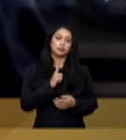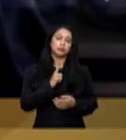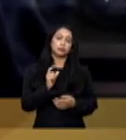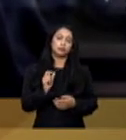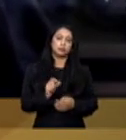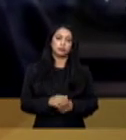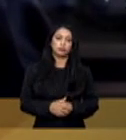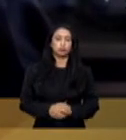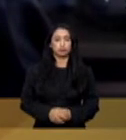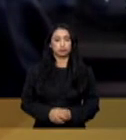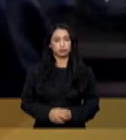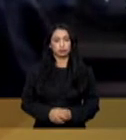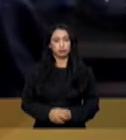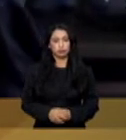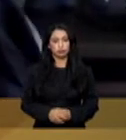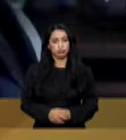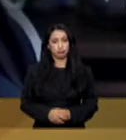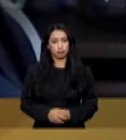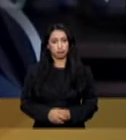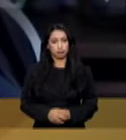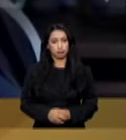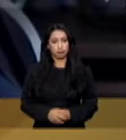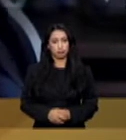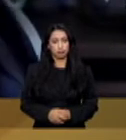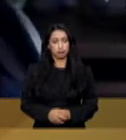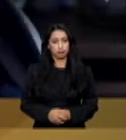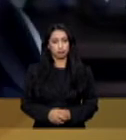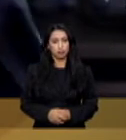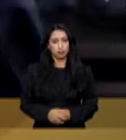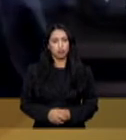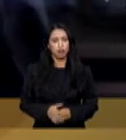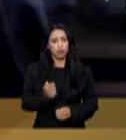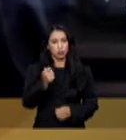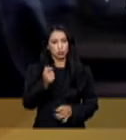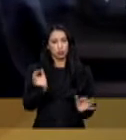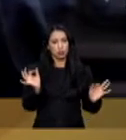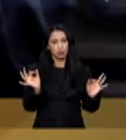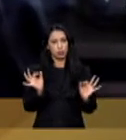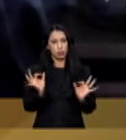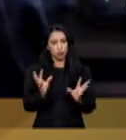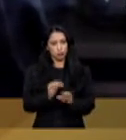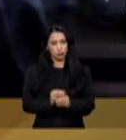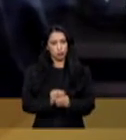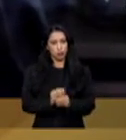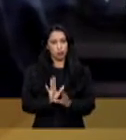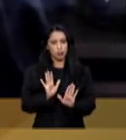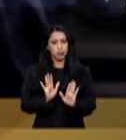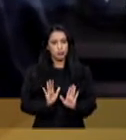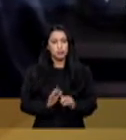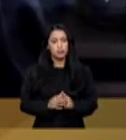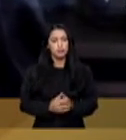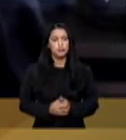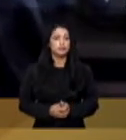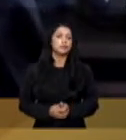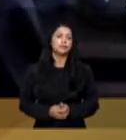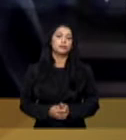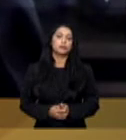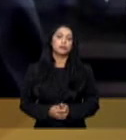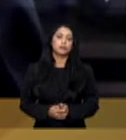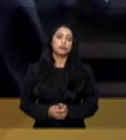bonam partem. E aqui, presidente, já chego na minha conclusão, e gostaria